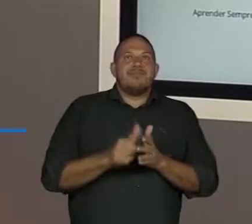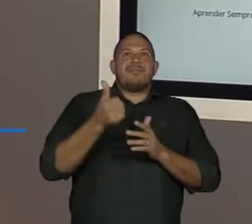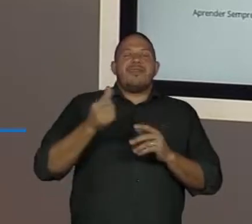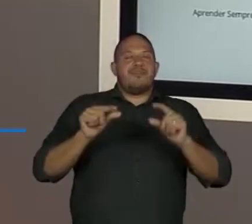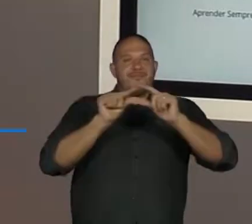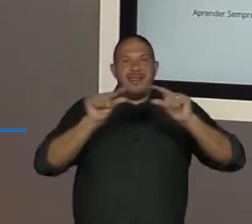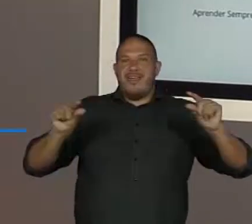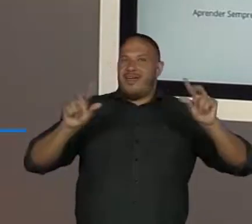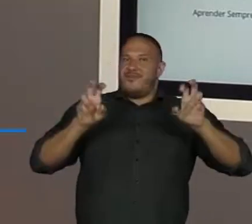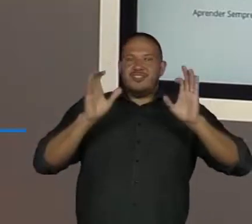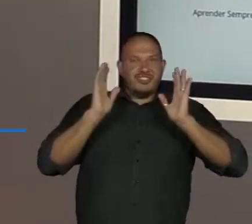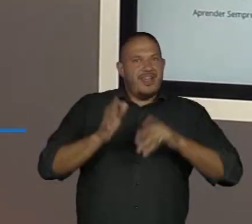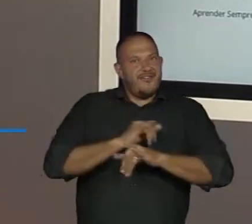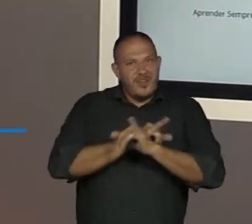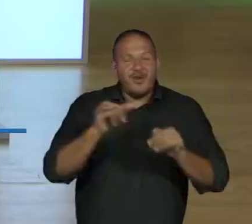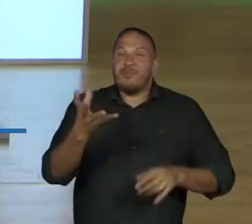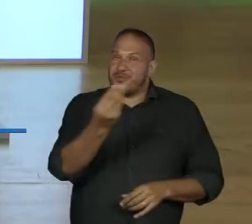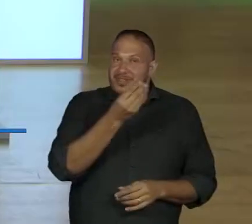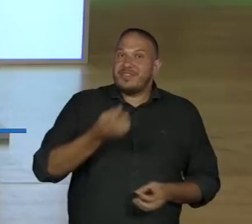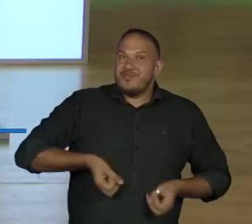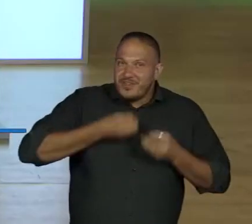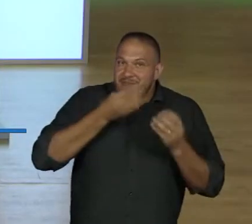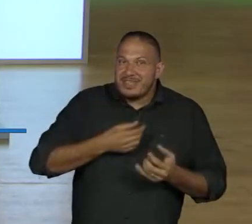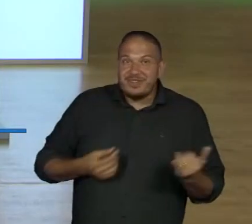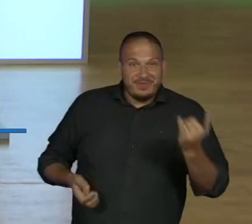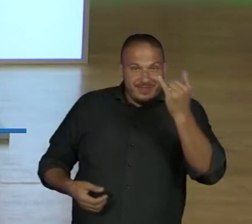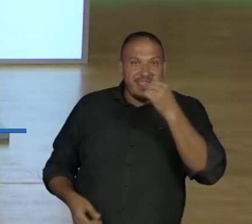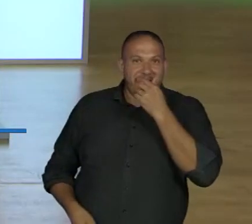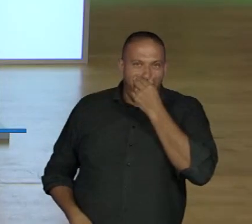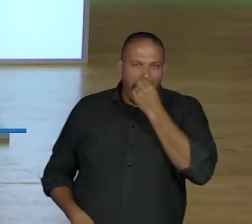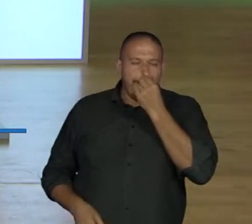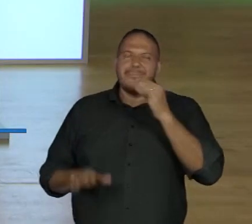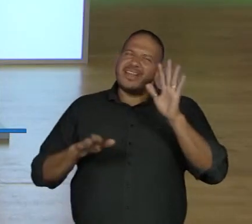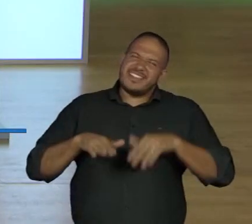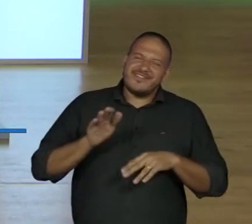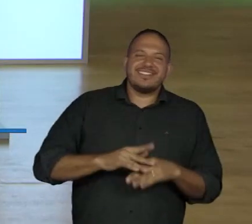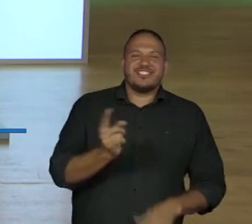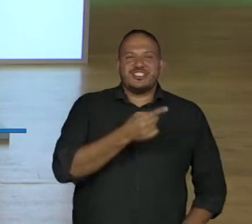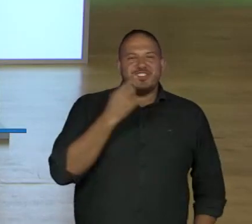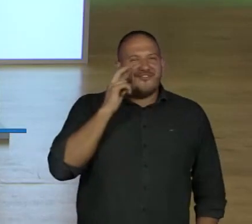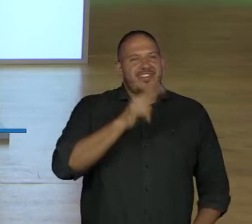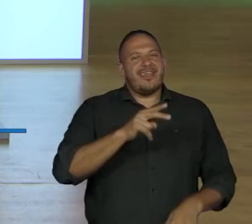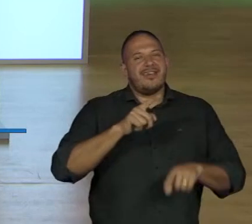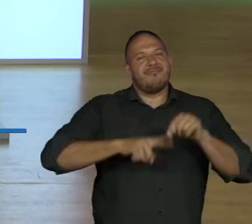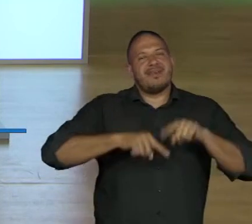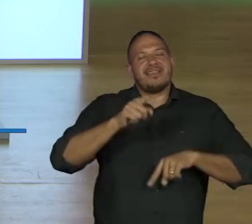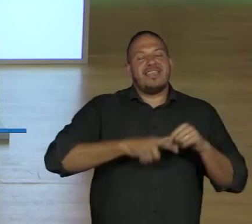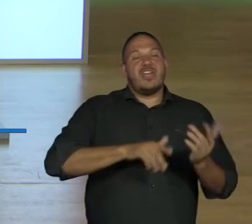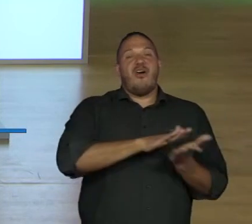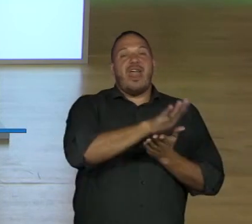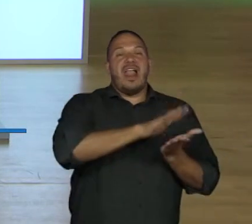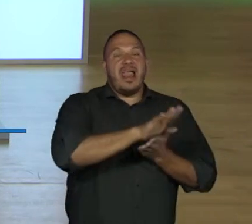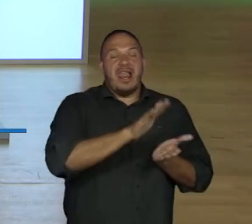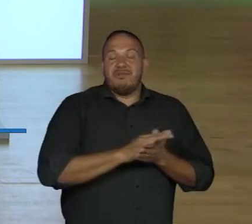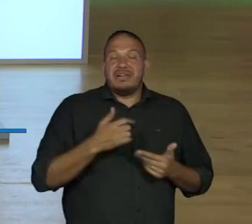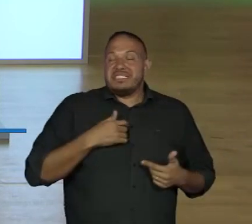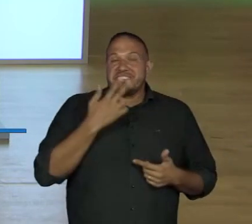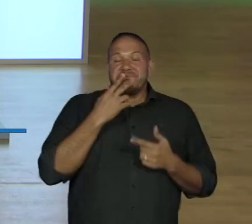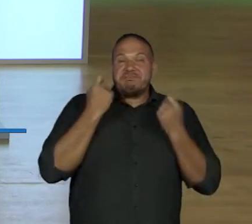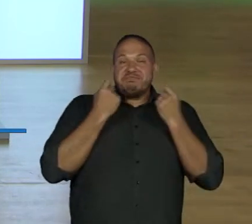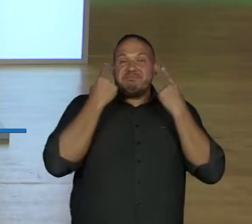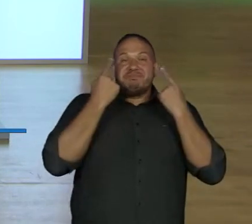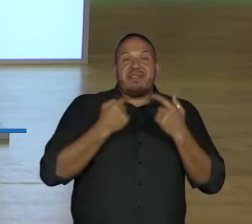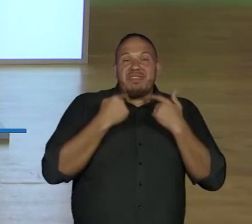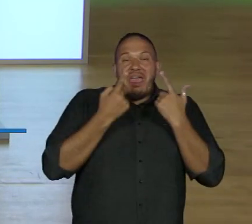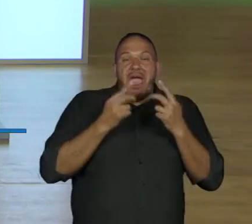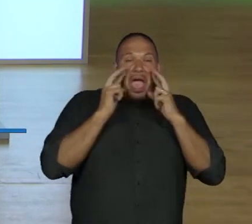tudo isso. Muitas informações importantes, né, professora? E às vezes a gente pega lá o material impresso, a gente nem se atenta a isso. E é importante olhar com